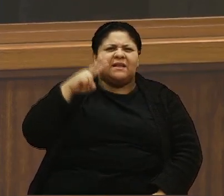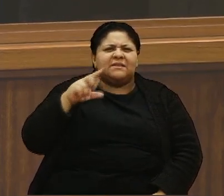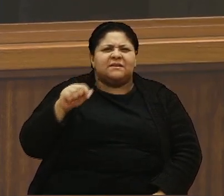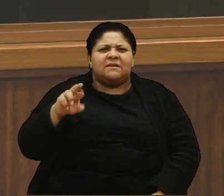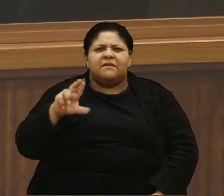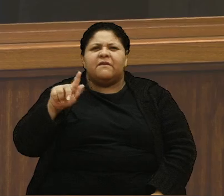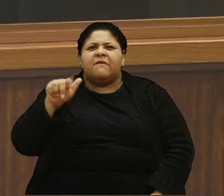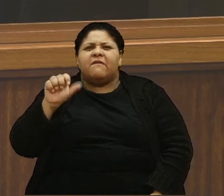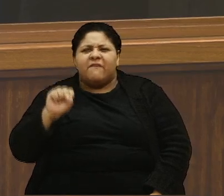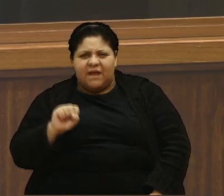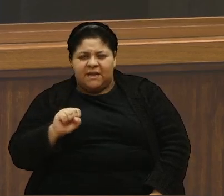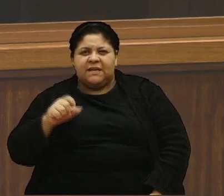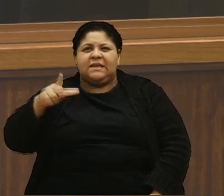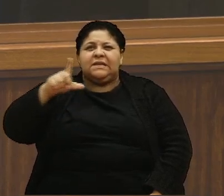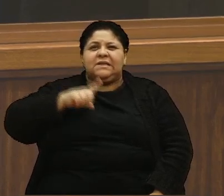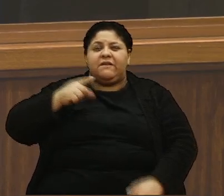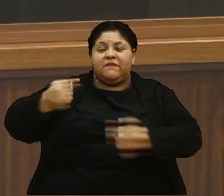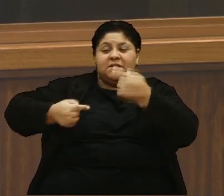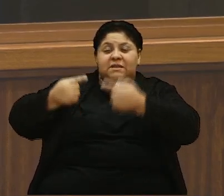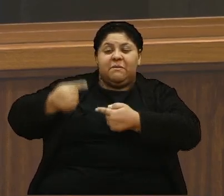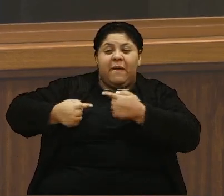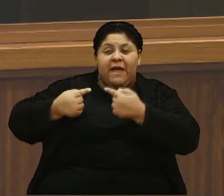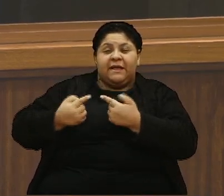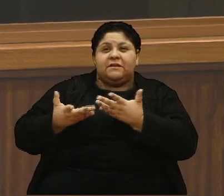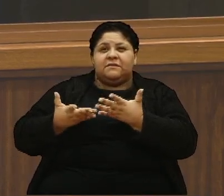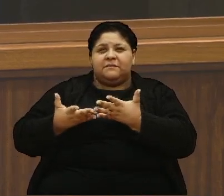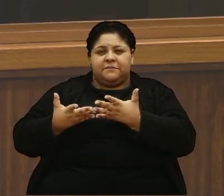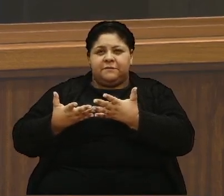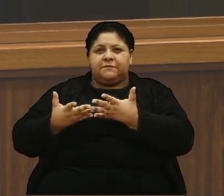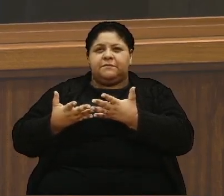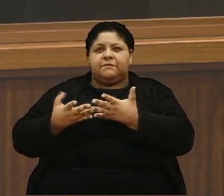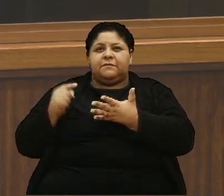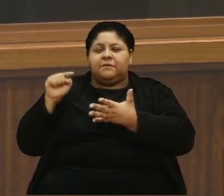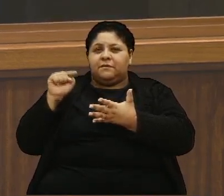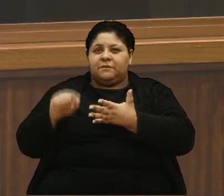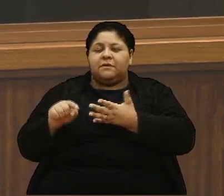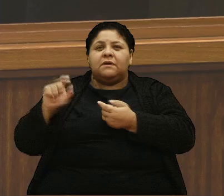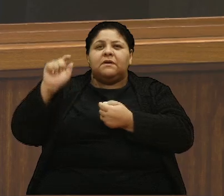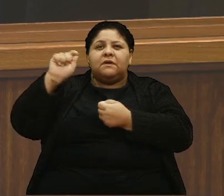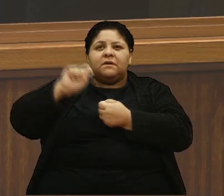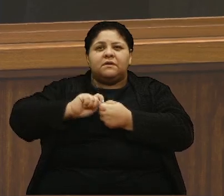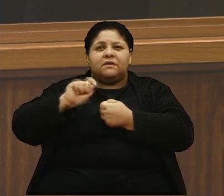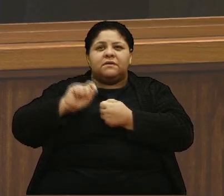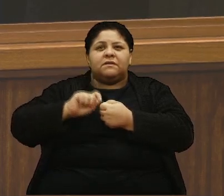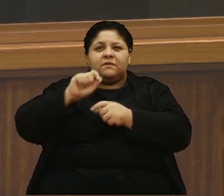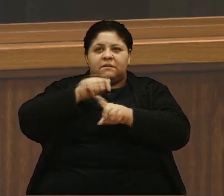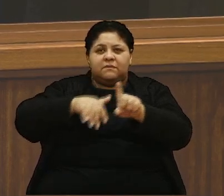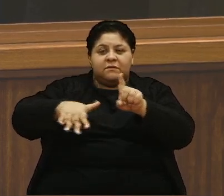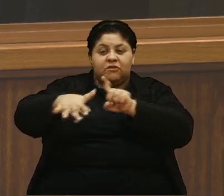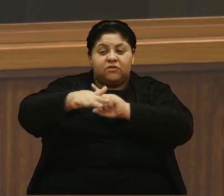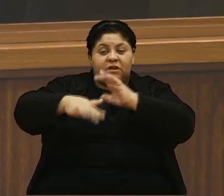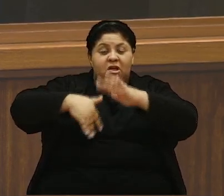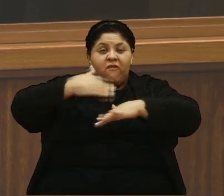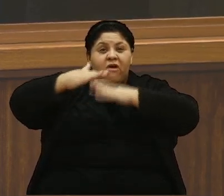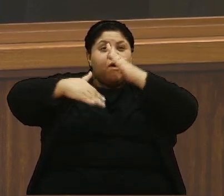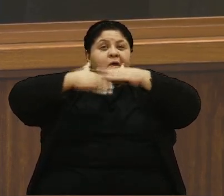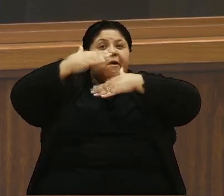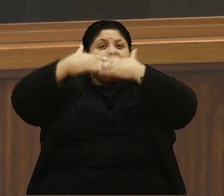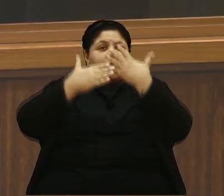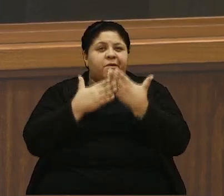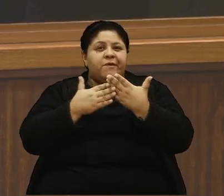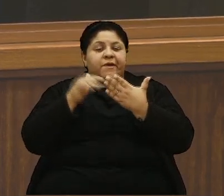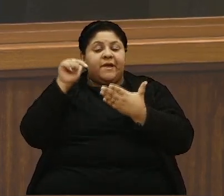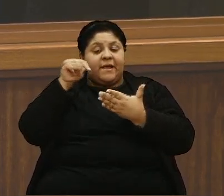mulheres poderem votar. Enfim, é isto que faz a sociedade evoluir. E